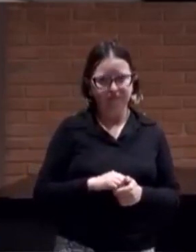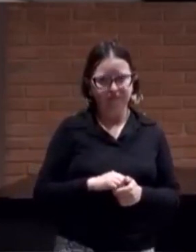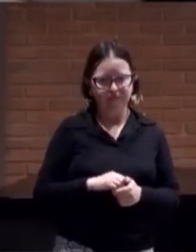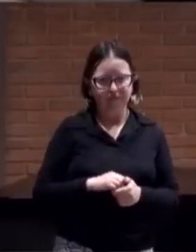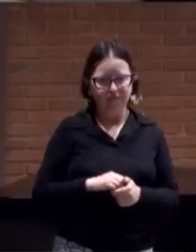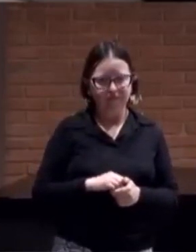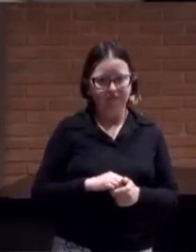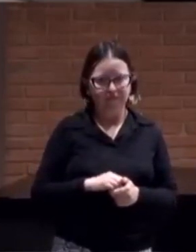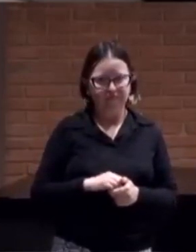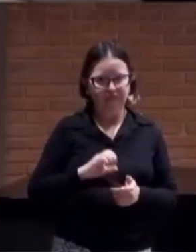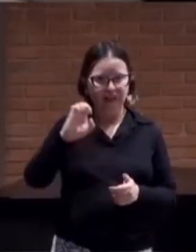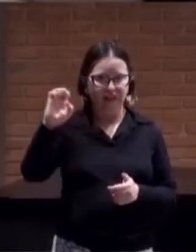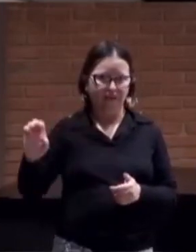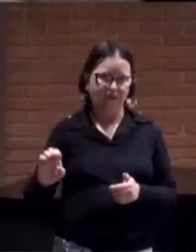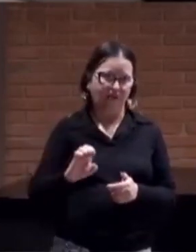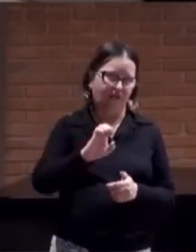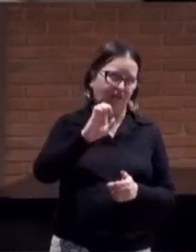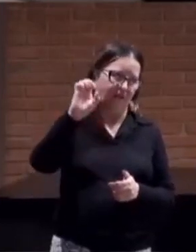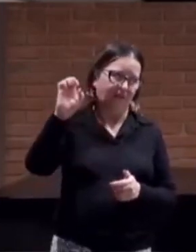Isso está na Europa.